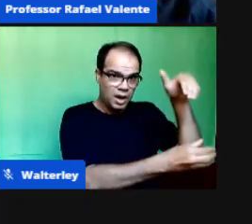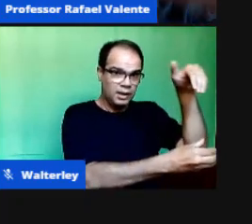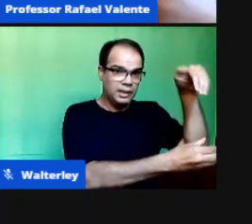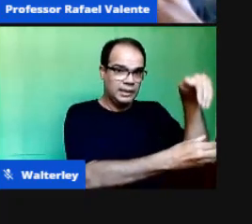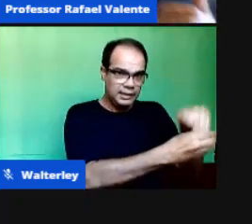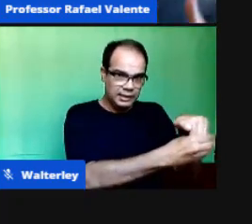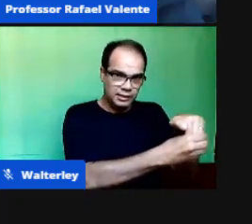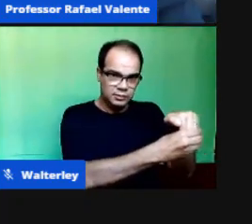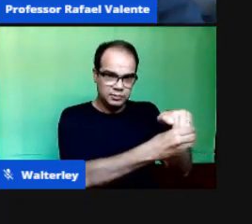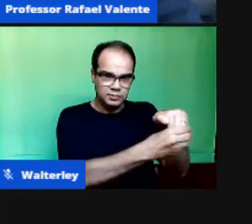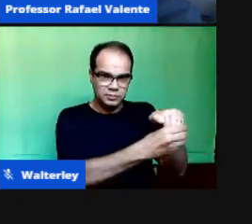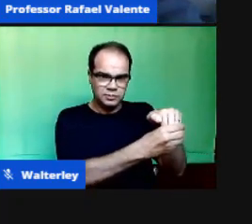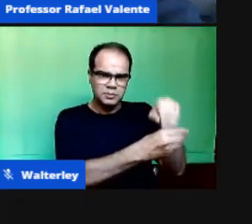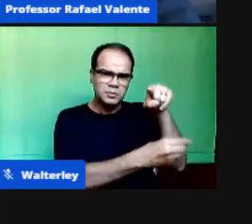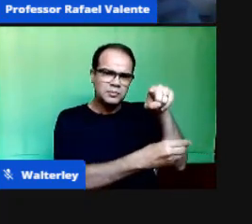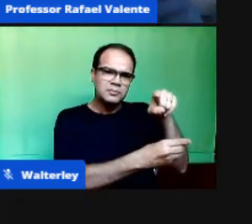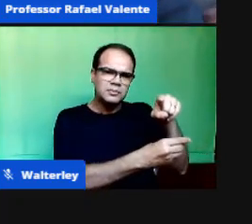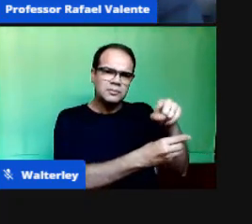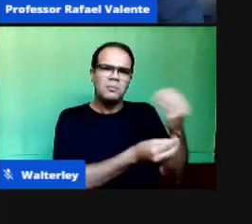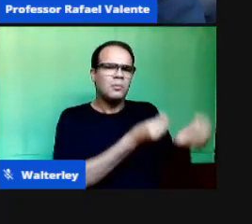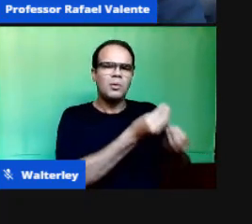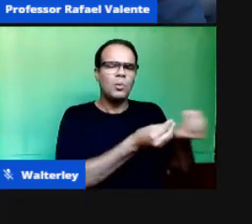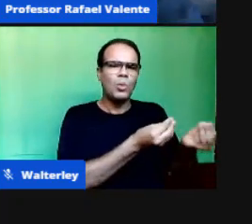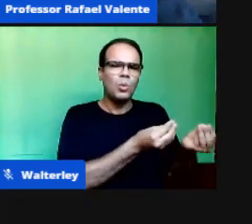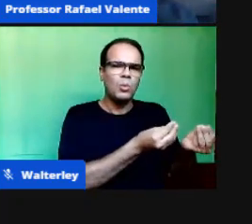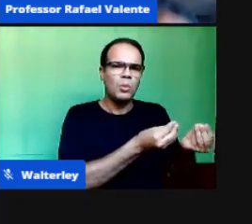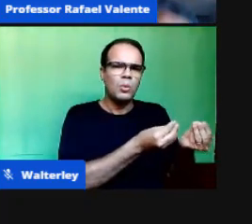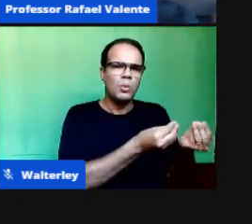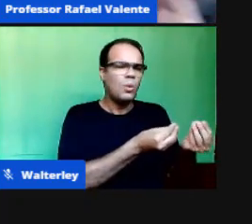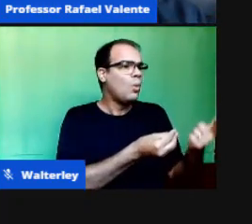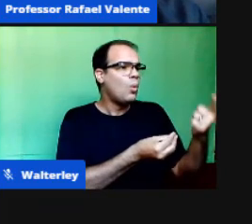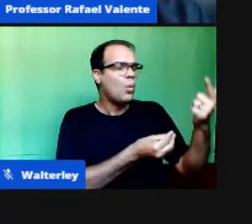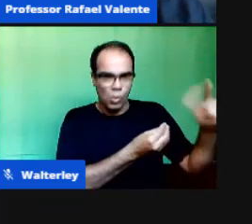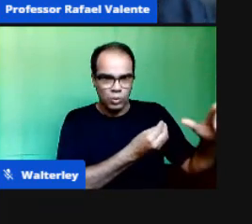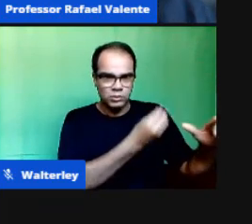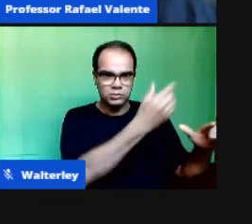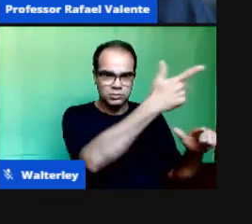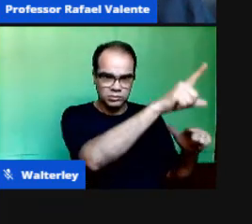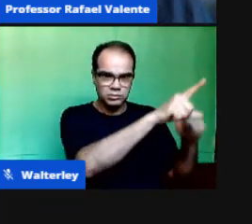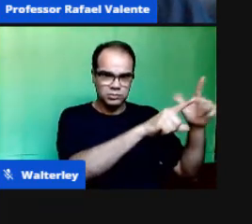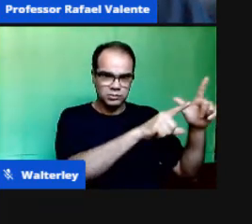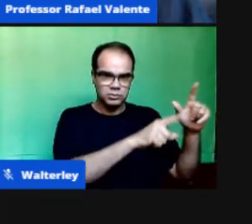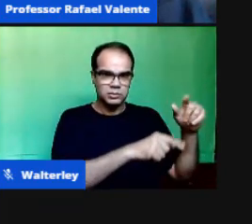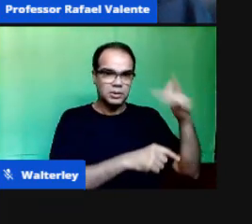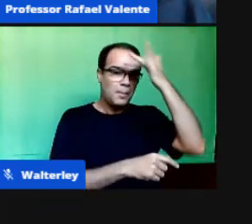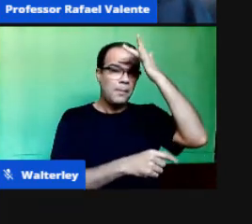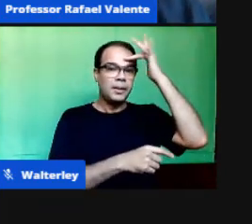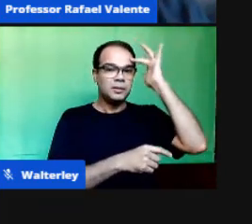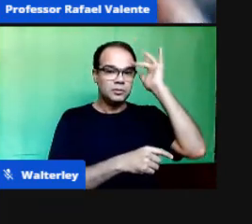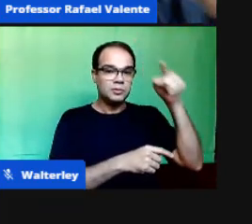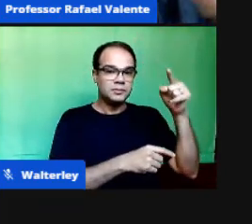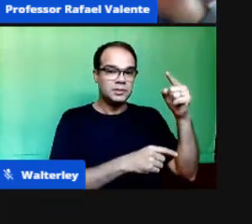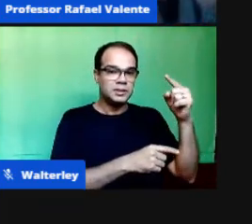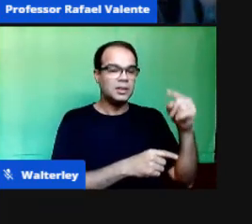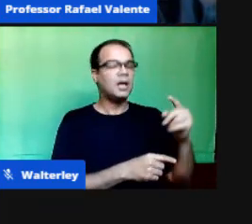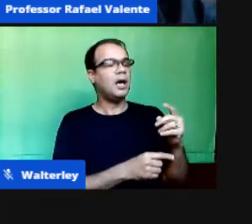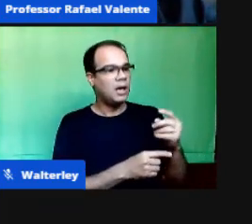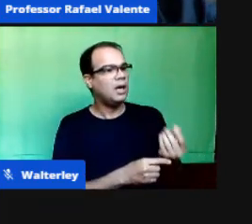as pessoas que eu me relaciono. Então, é um objetivo aqui responder isso para